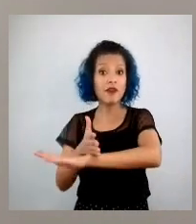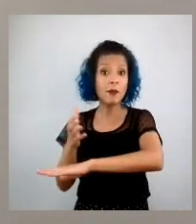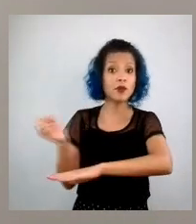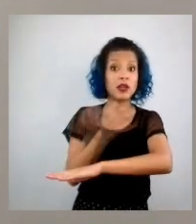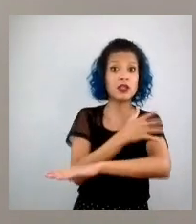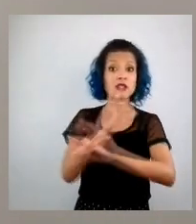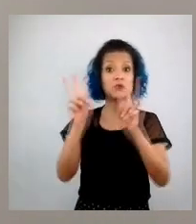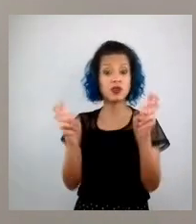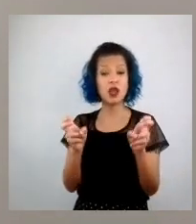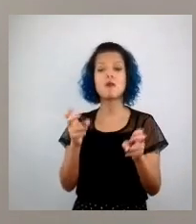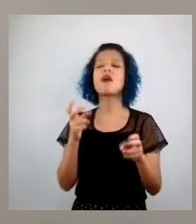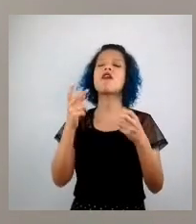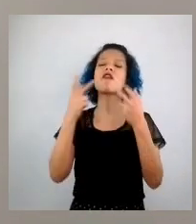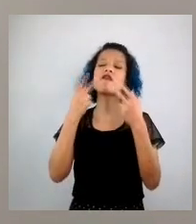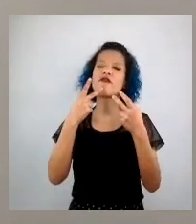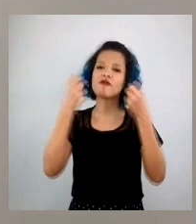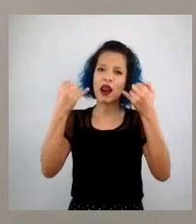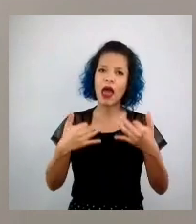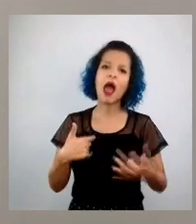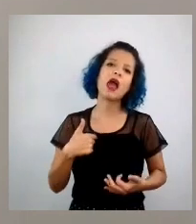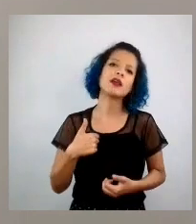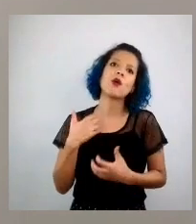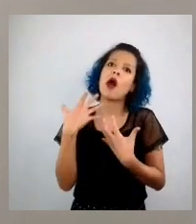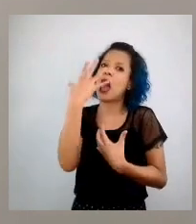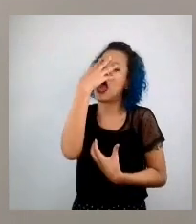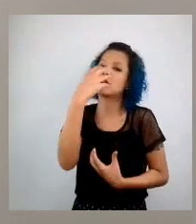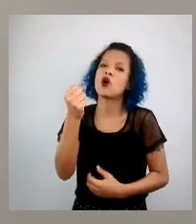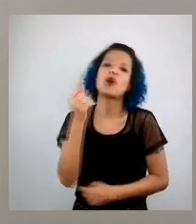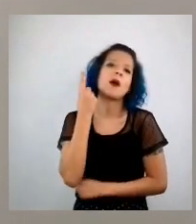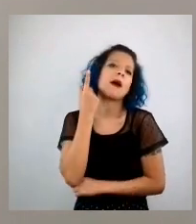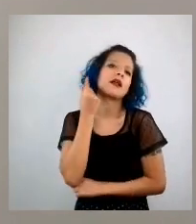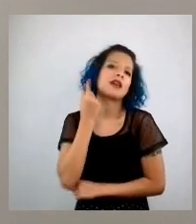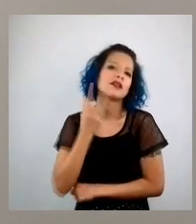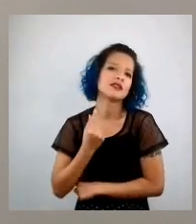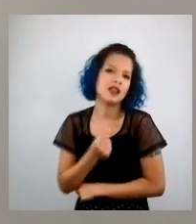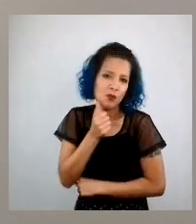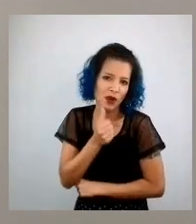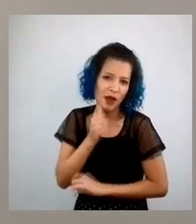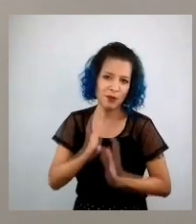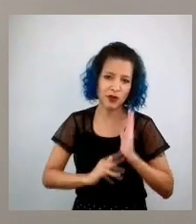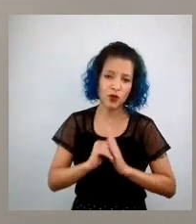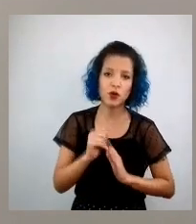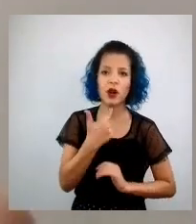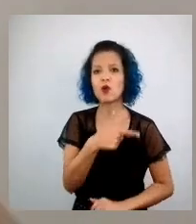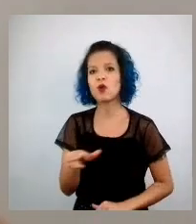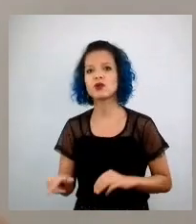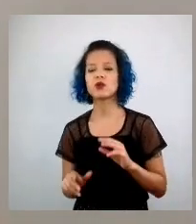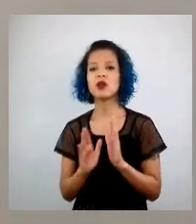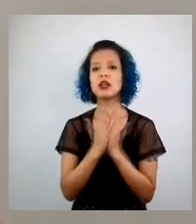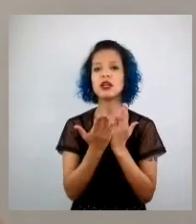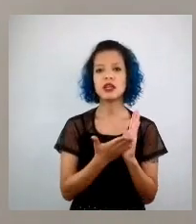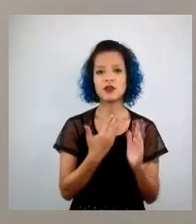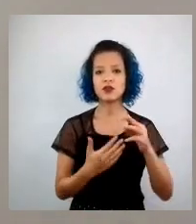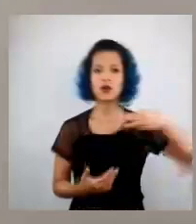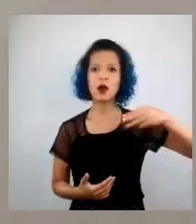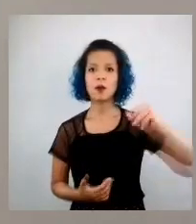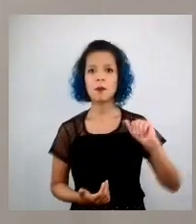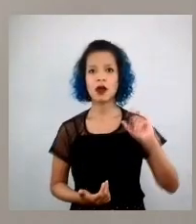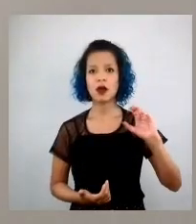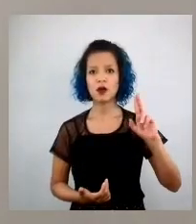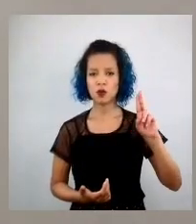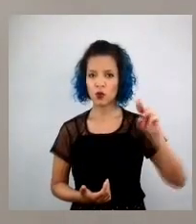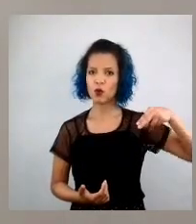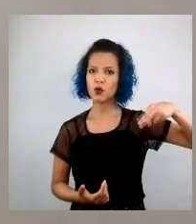Amaral, Macunaíma, um livro que eu adoro também, uma das minhas referências de uma pessoa preta, retinta, que não queria ser